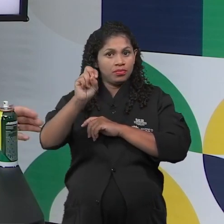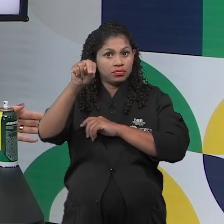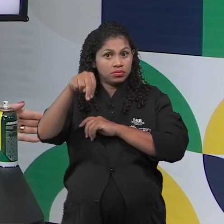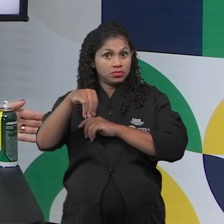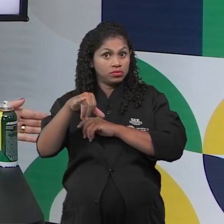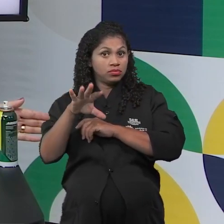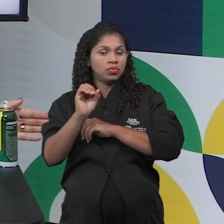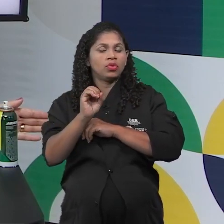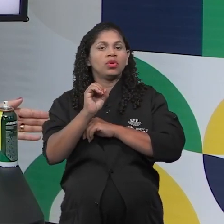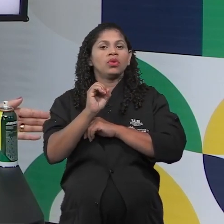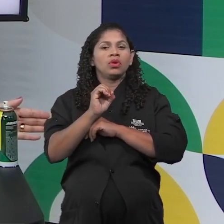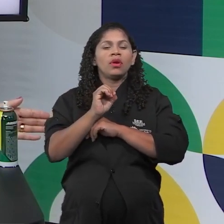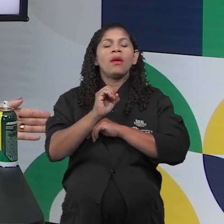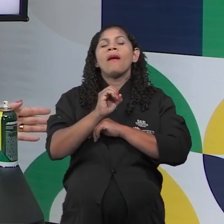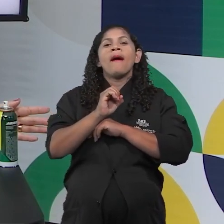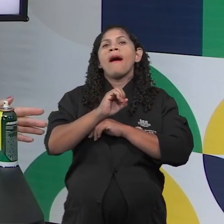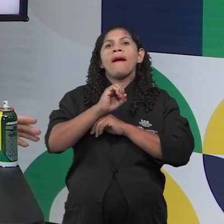os